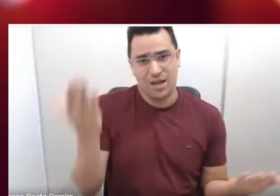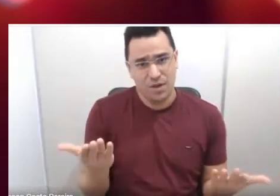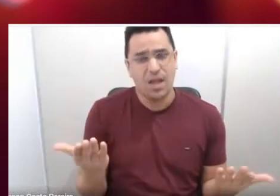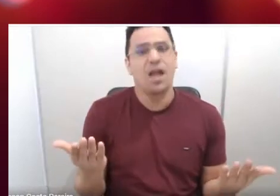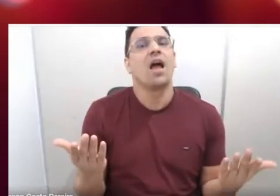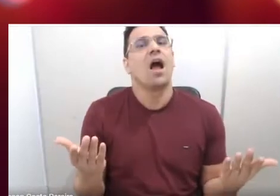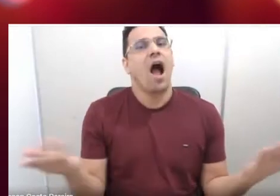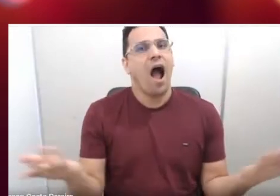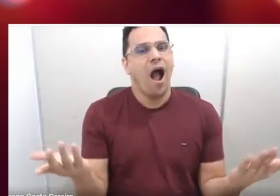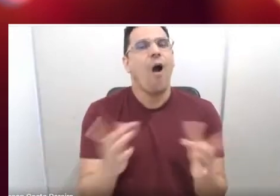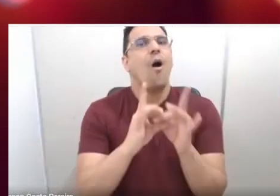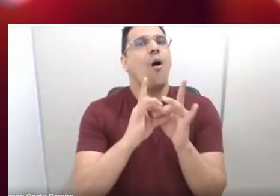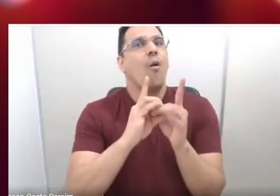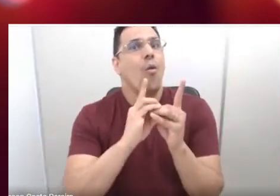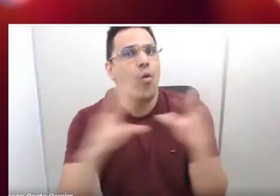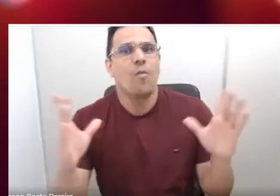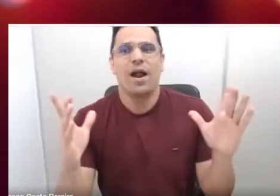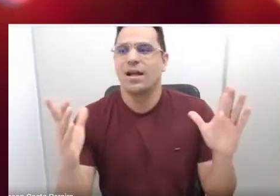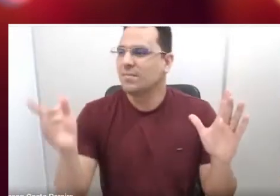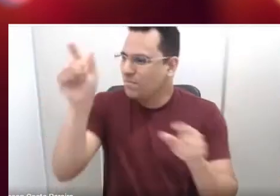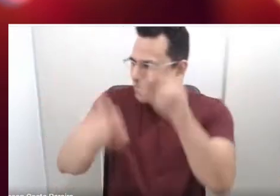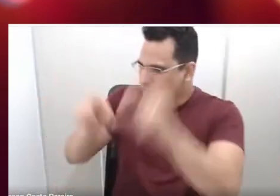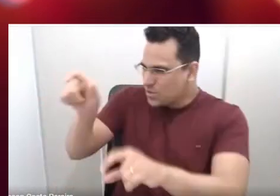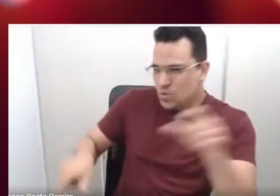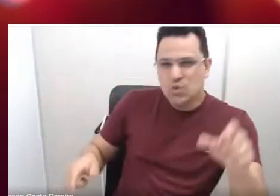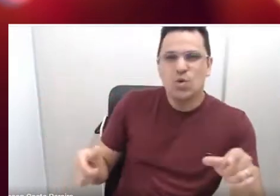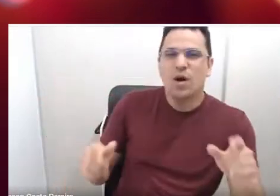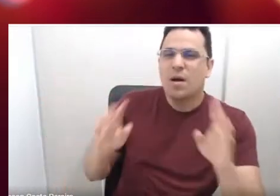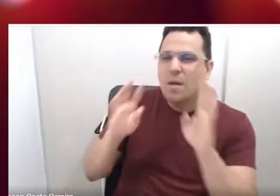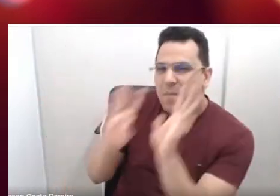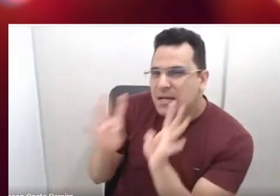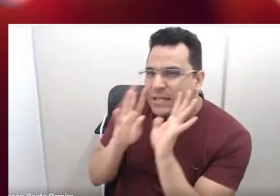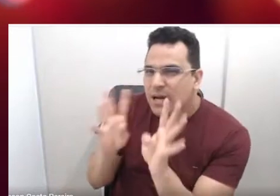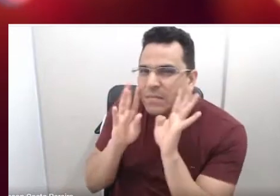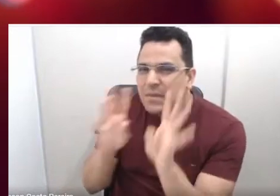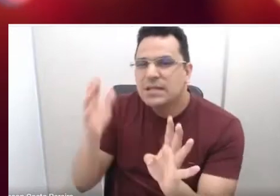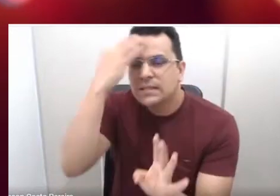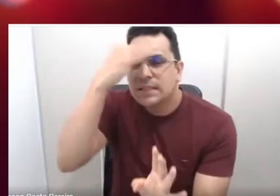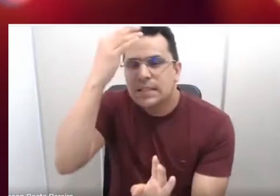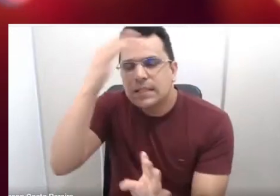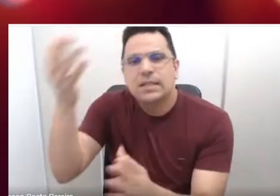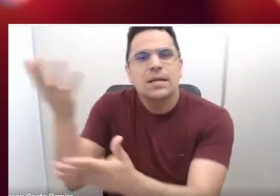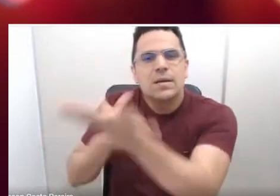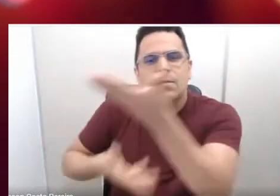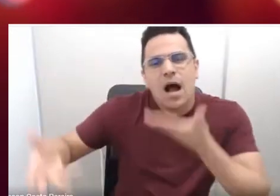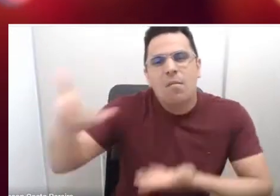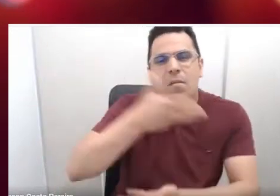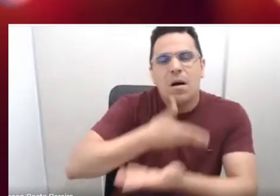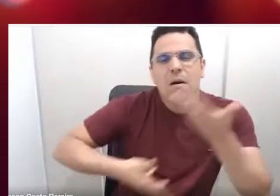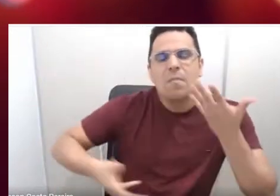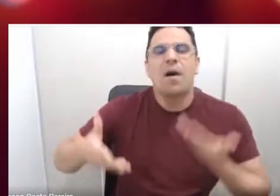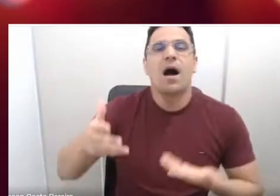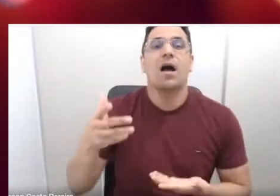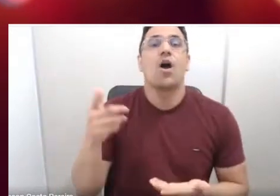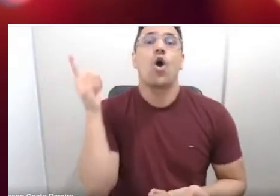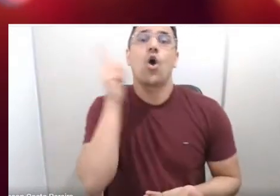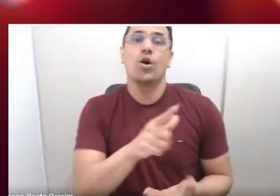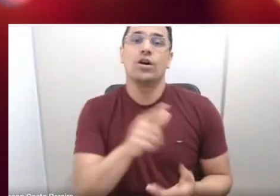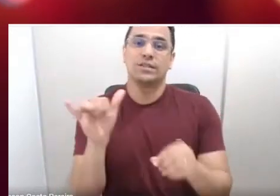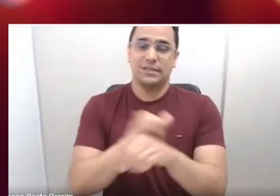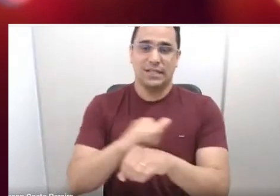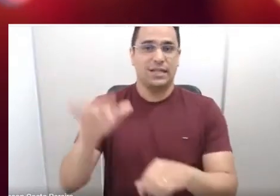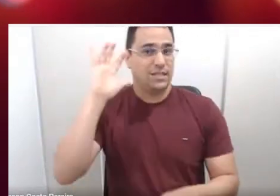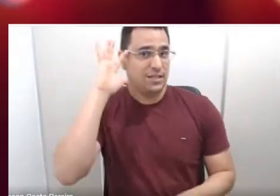debater coletivamente, conseguir ouvir todo mundo e buscar saídas que minimamente consigam contemplar, e é claro, nunca nós vamos